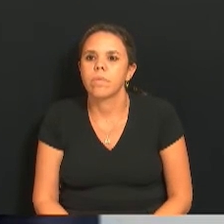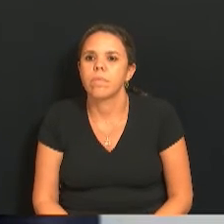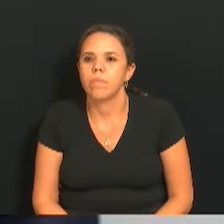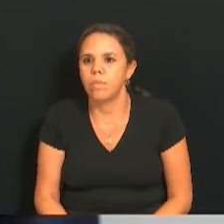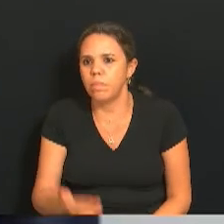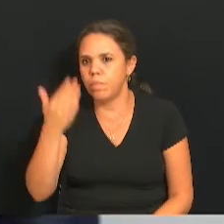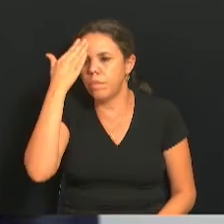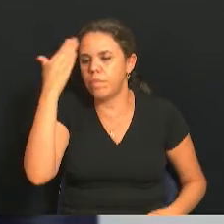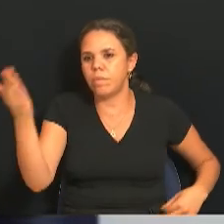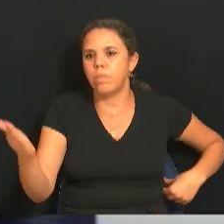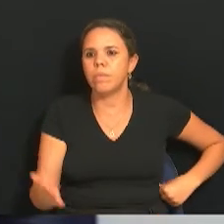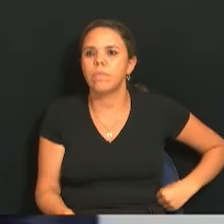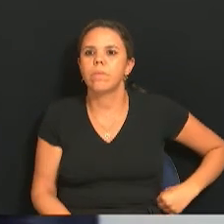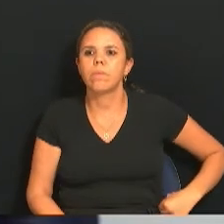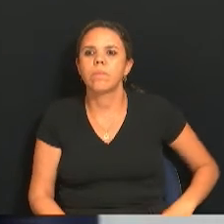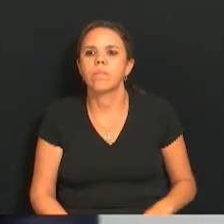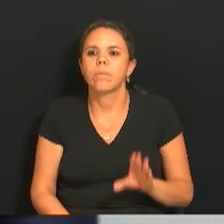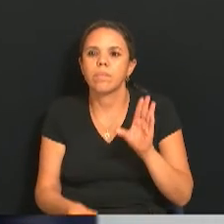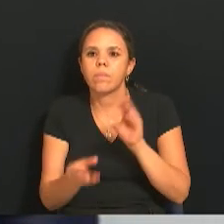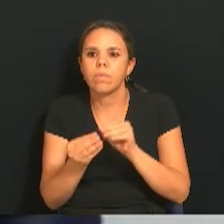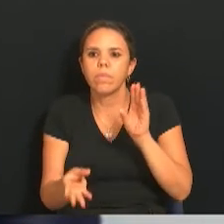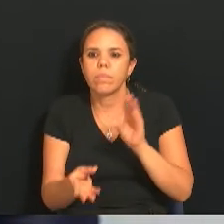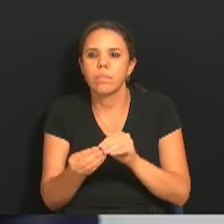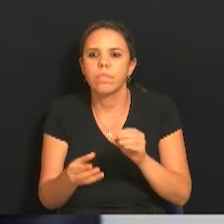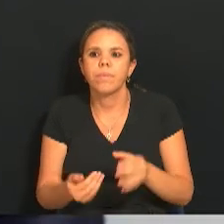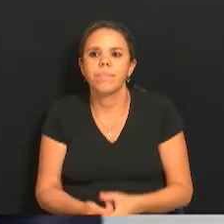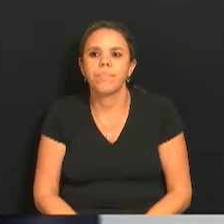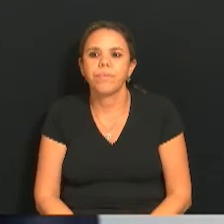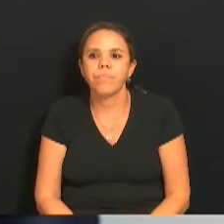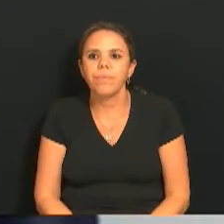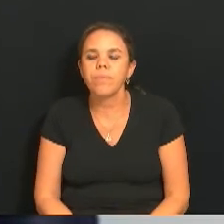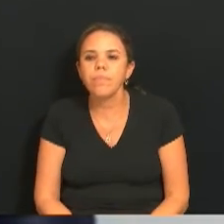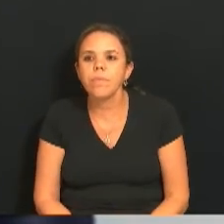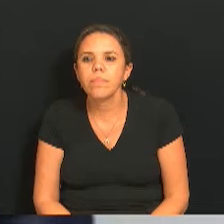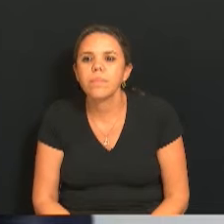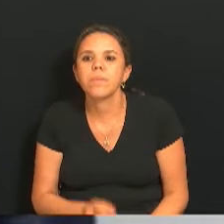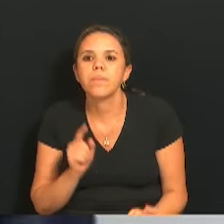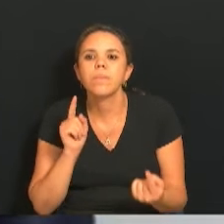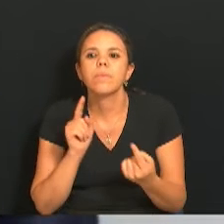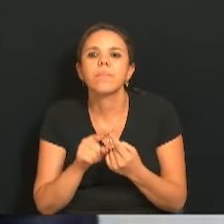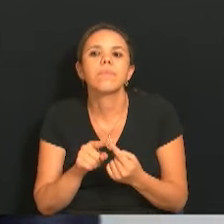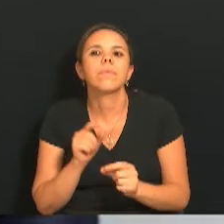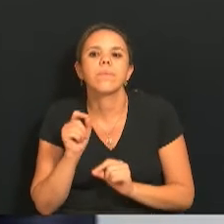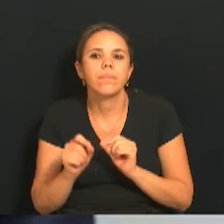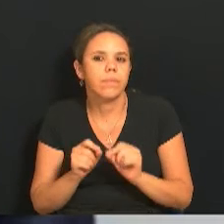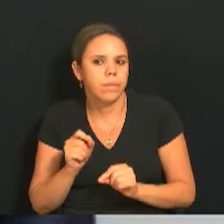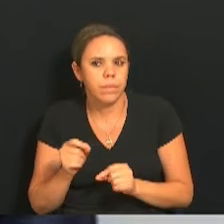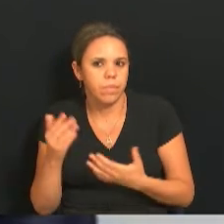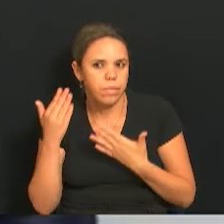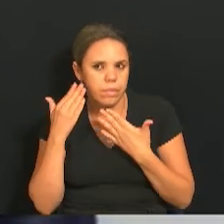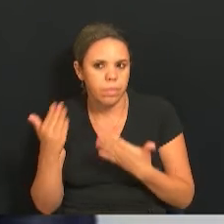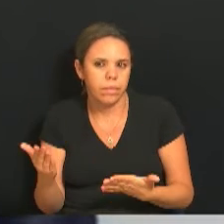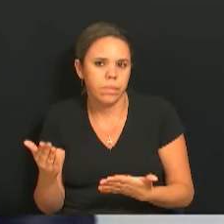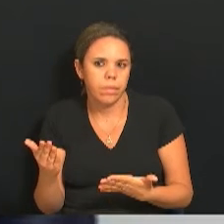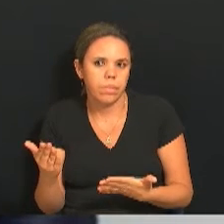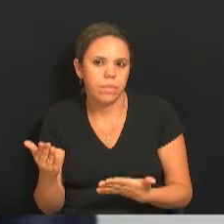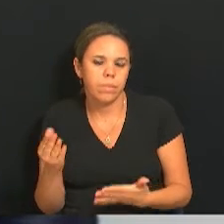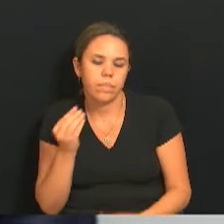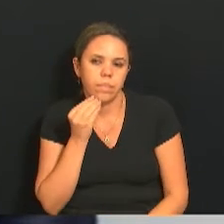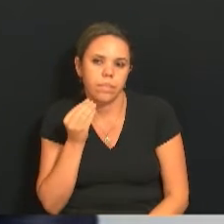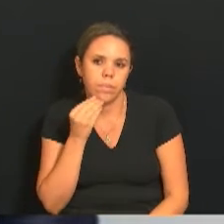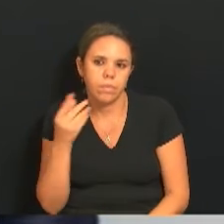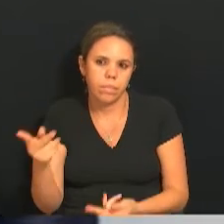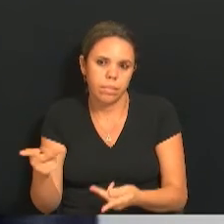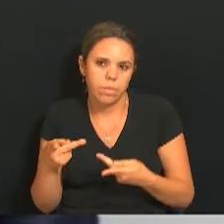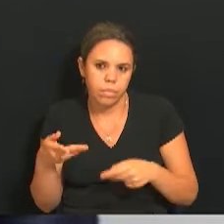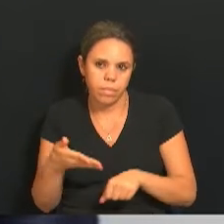Obrigado. Eu vou tentar ser bem breve também, bem objetivo no que eu vou falar, né? Eu agradeço aqui ao convite, a